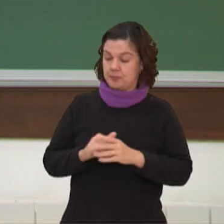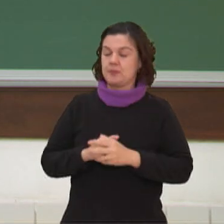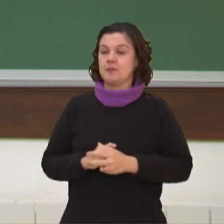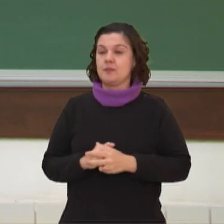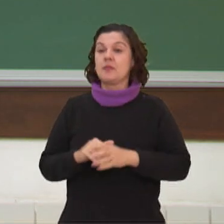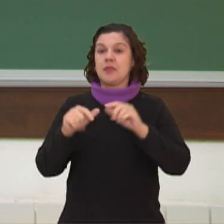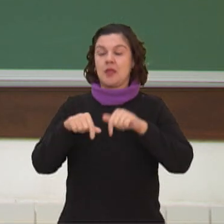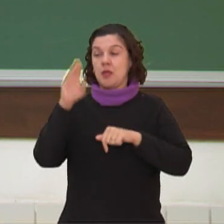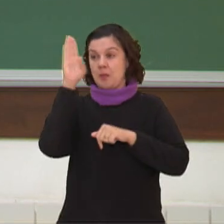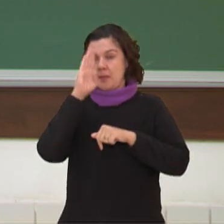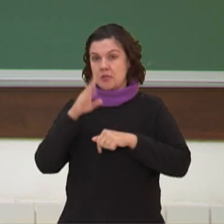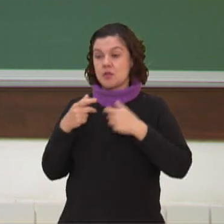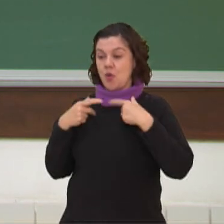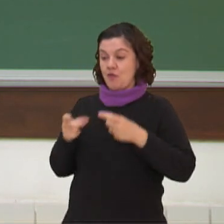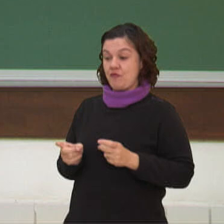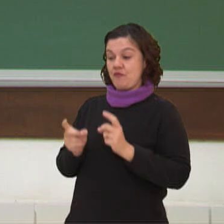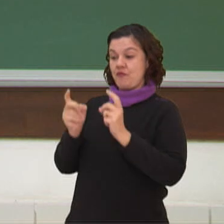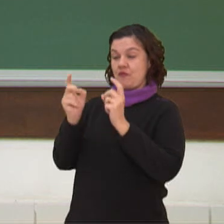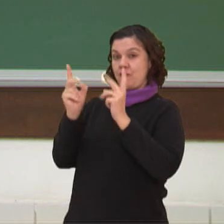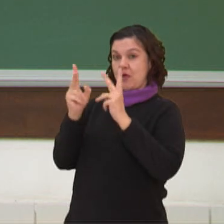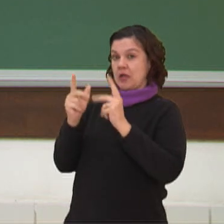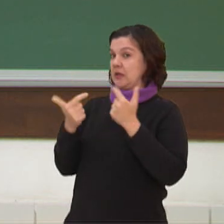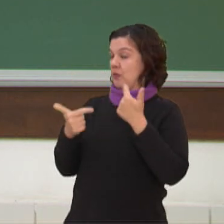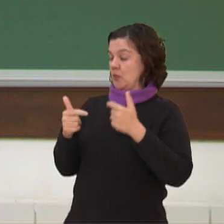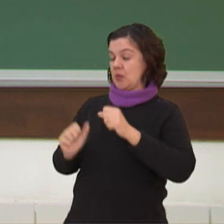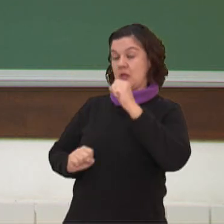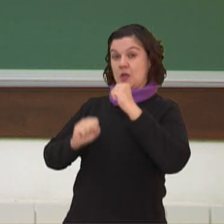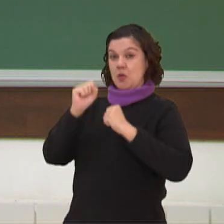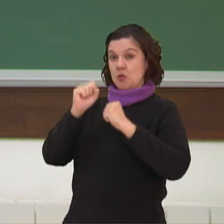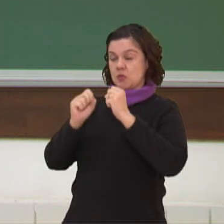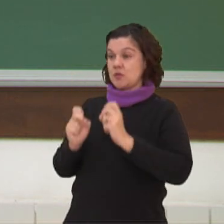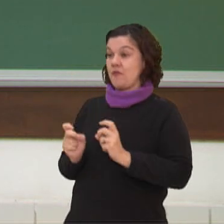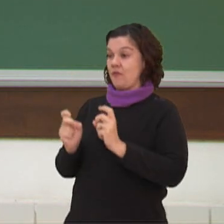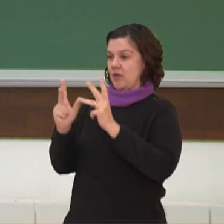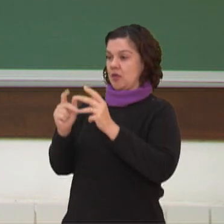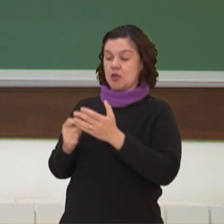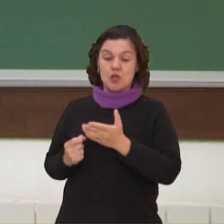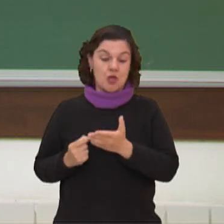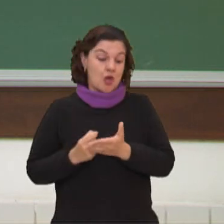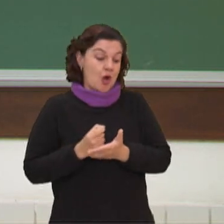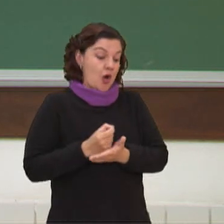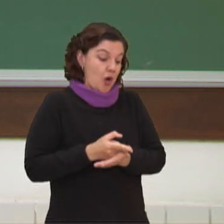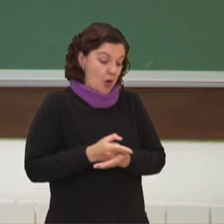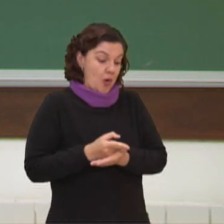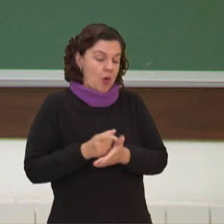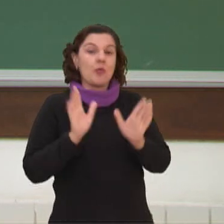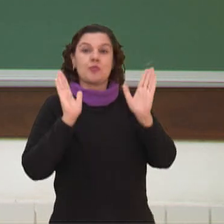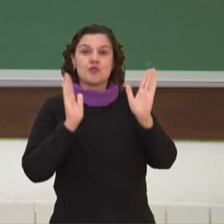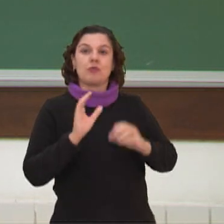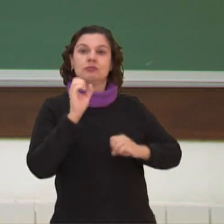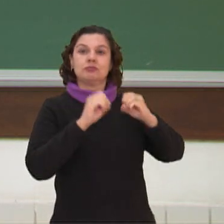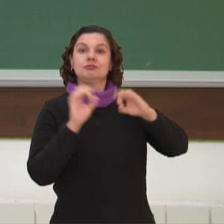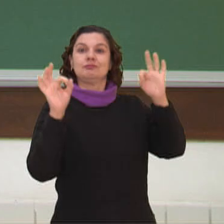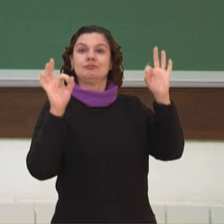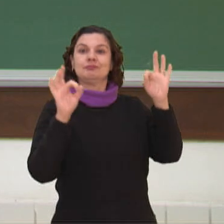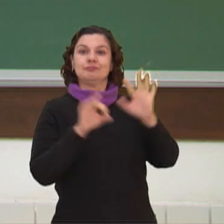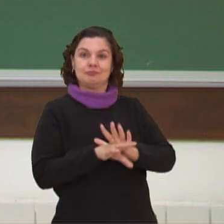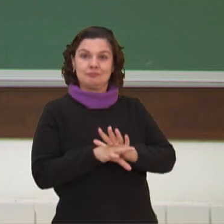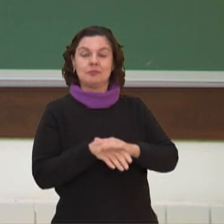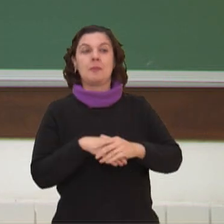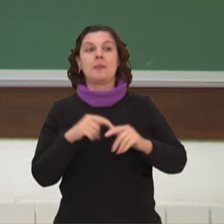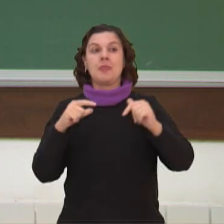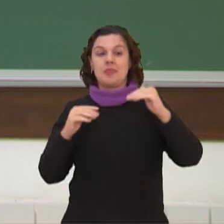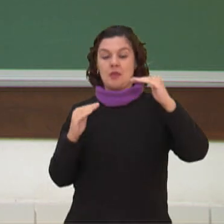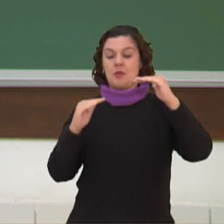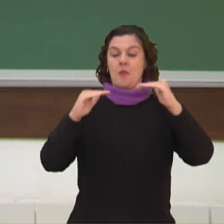no caso do Brasil, eu vendo produtos pouco industrializados e compro produtos industrializados. Então nós temos